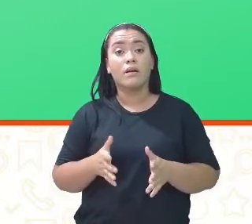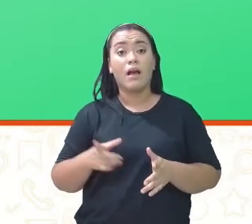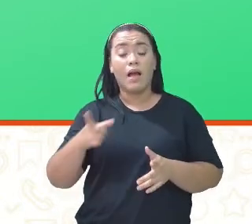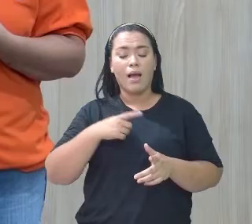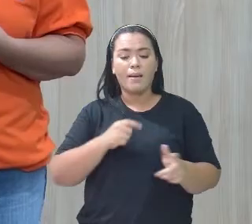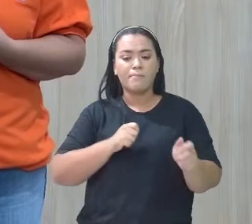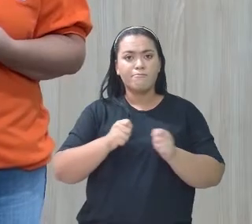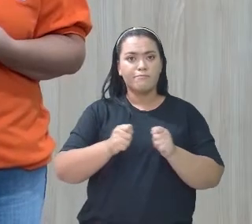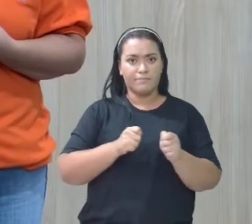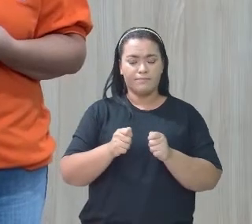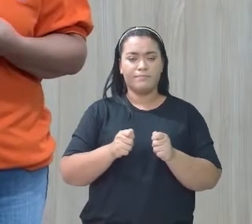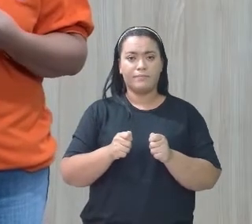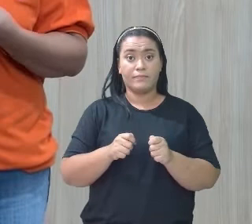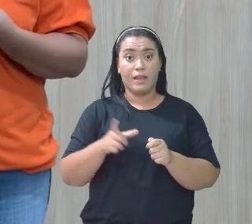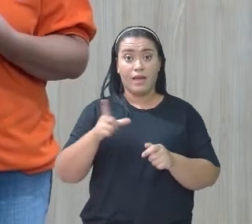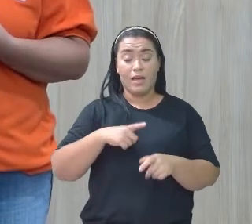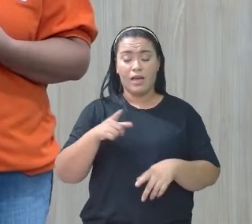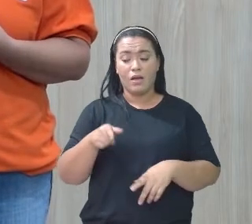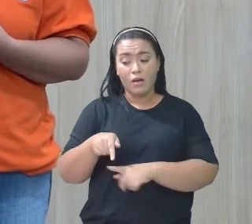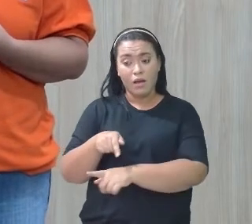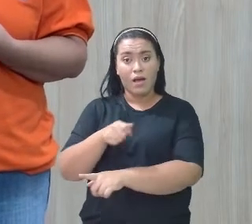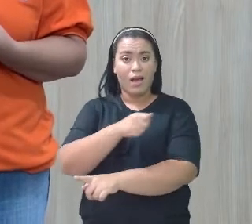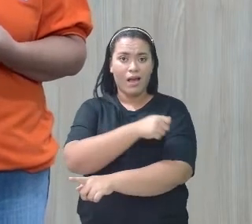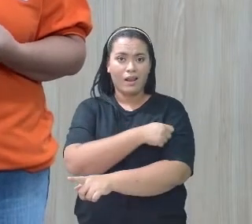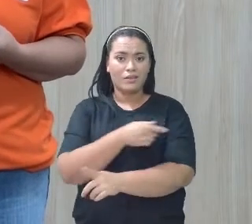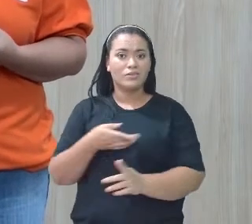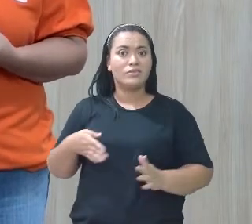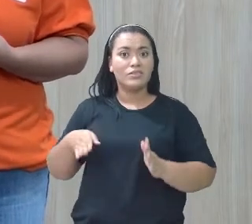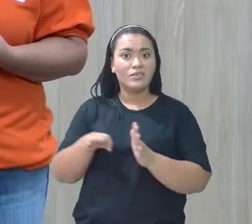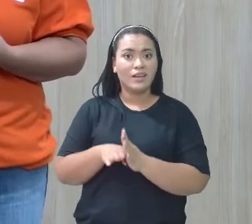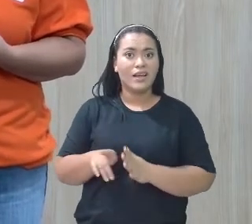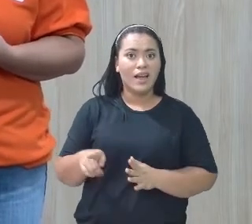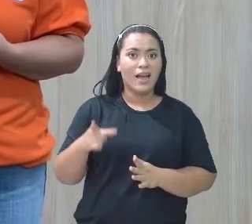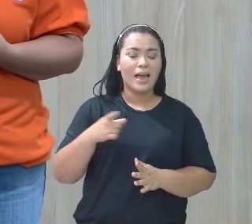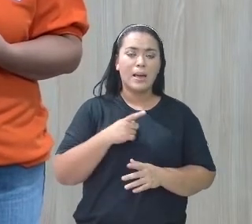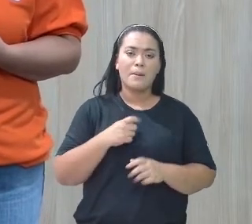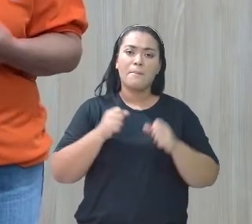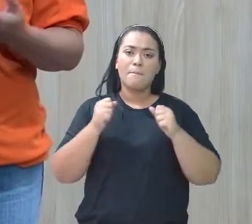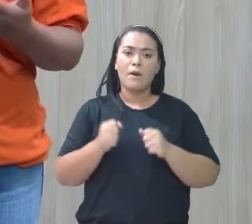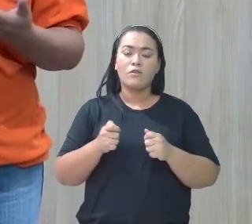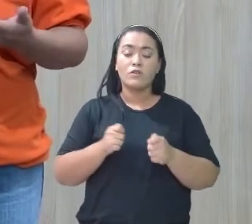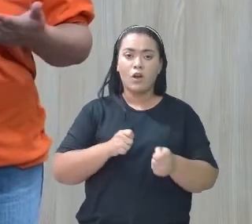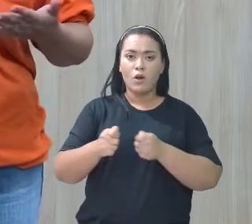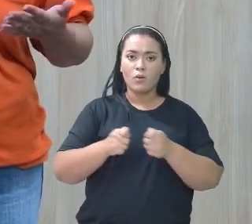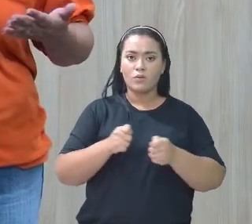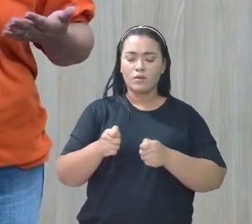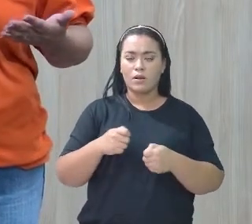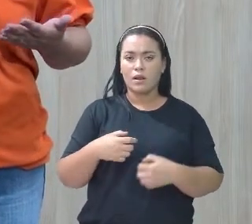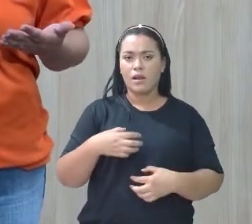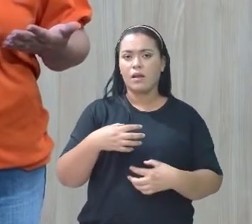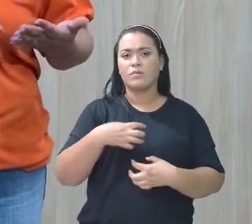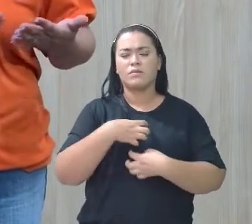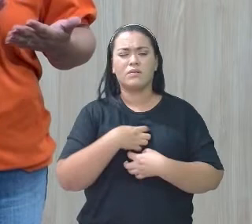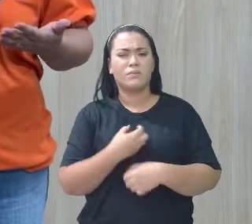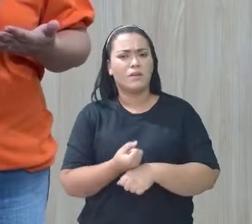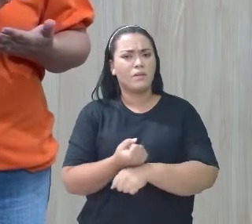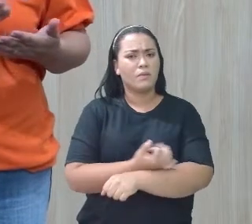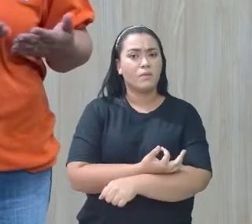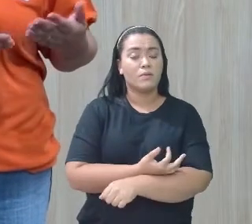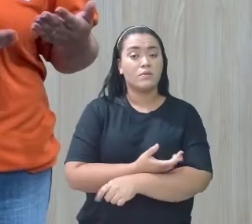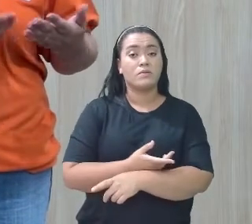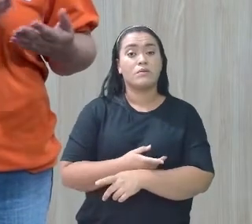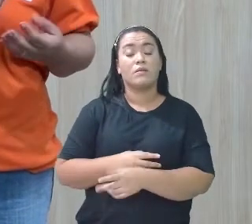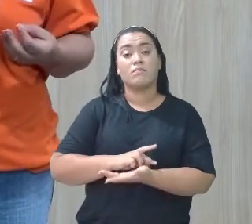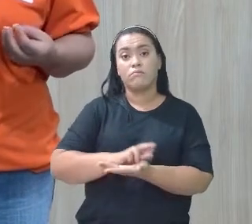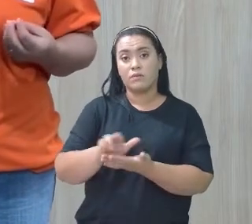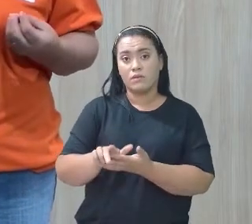que trabalhe essa habilidade, para que o estudante chegue nessa habilidade, é preciso que o professor do AE